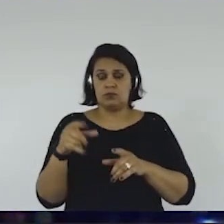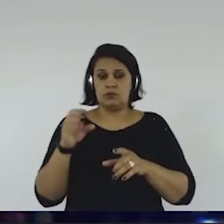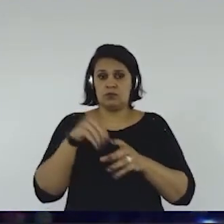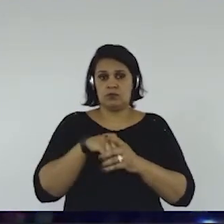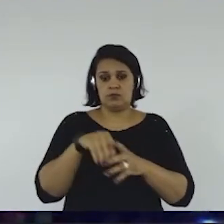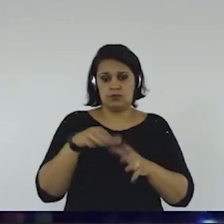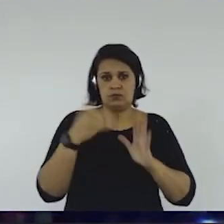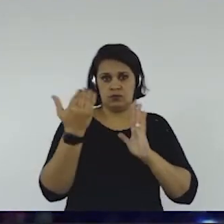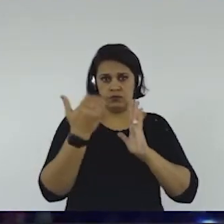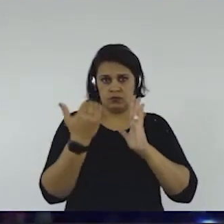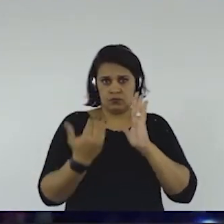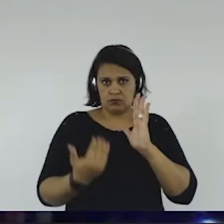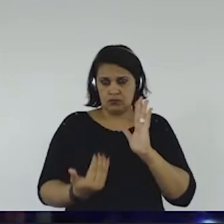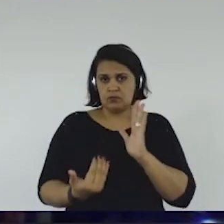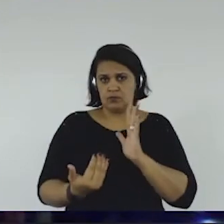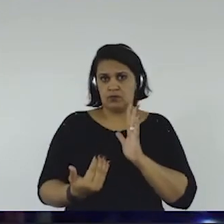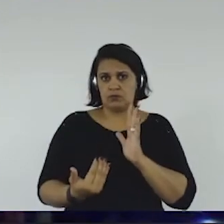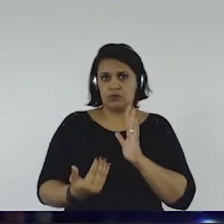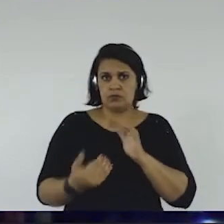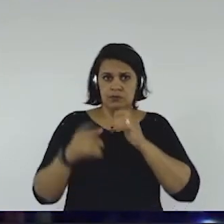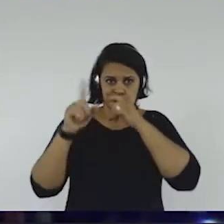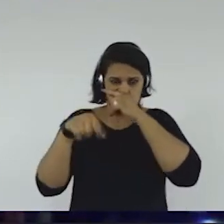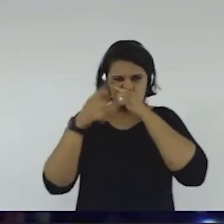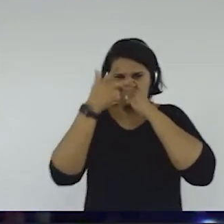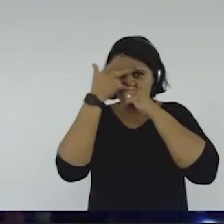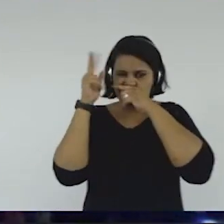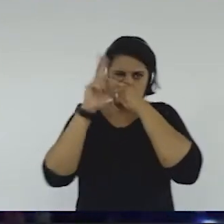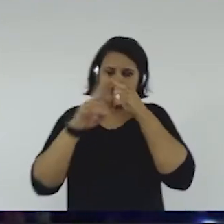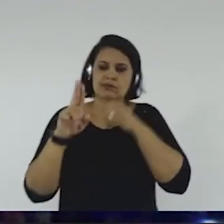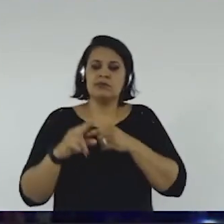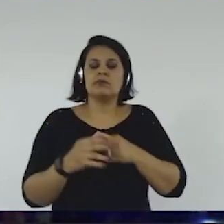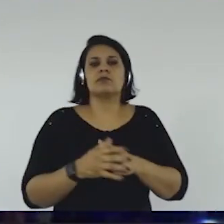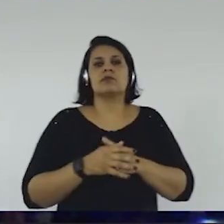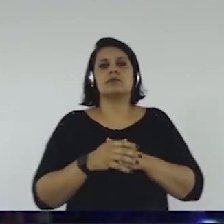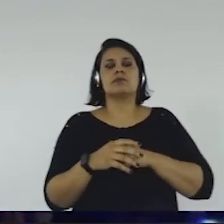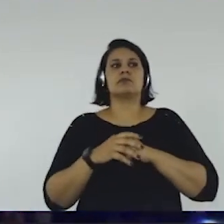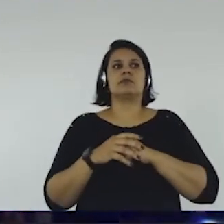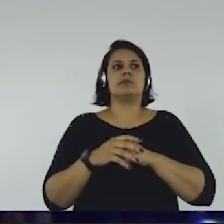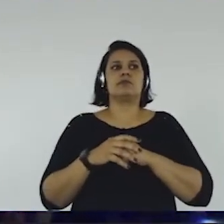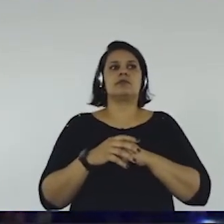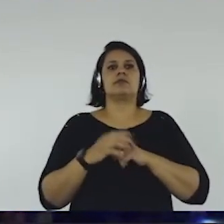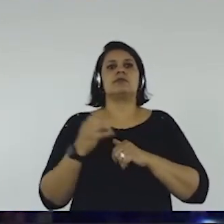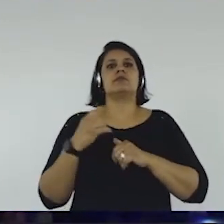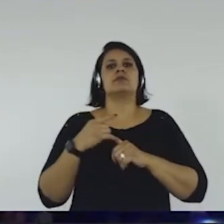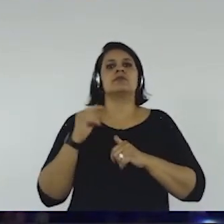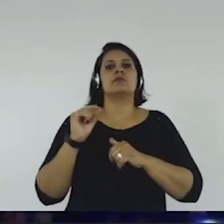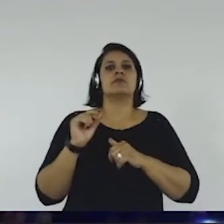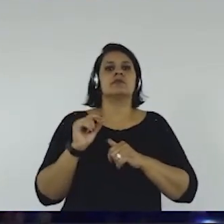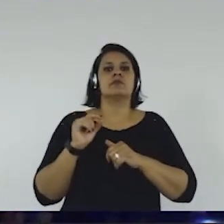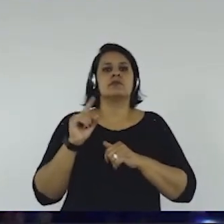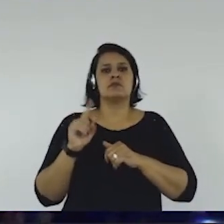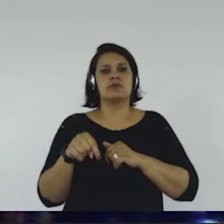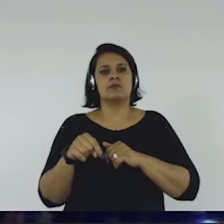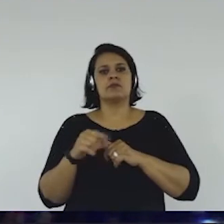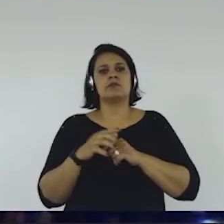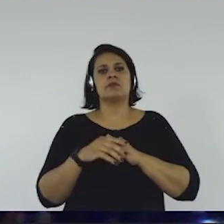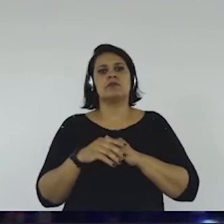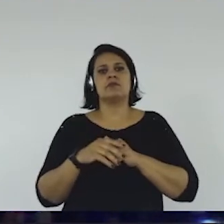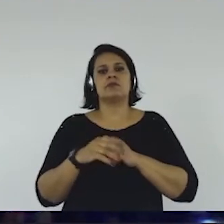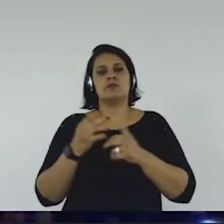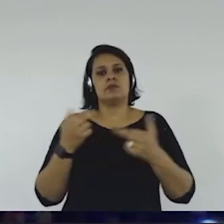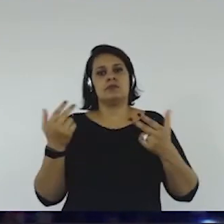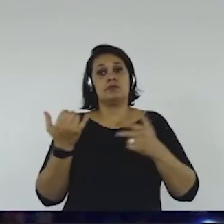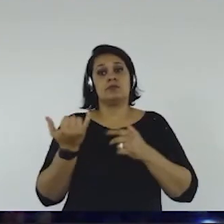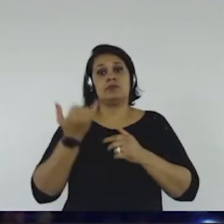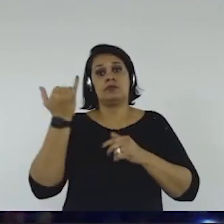procedimentos arbitrais. E quando eu digo partes envolvidas, são os próprios usuários, são os árbitros, são os advogados, que um dos pontos eles considerados mais importantes